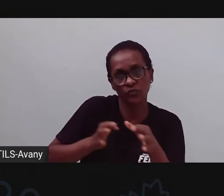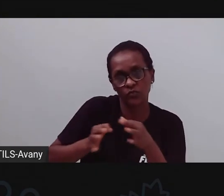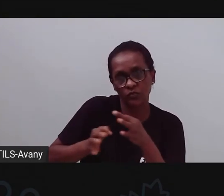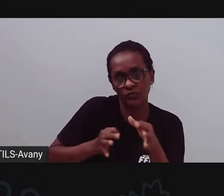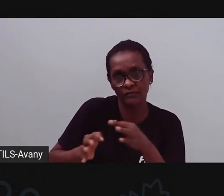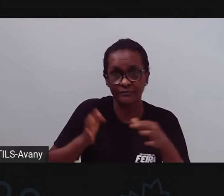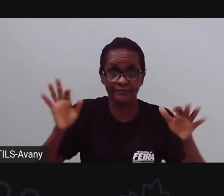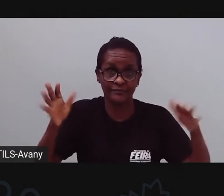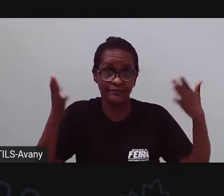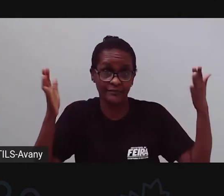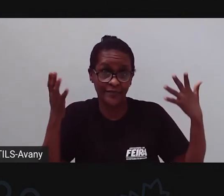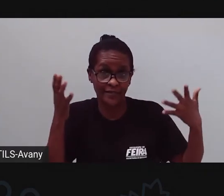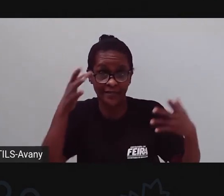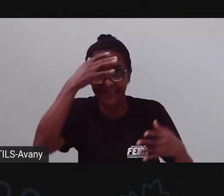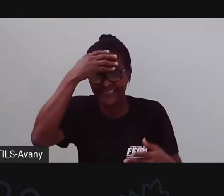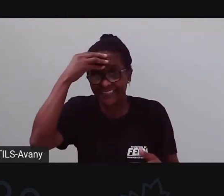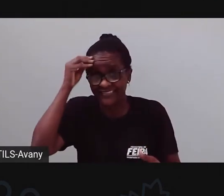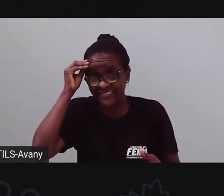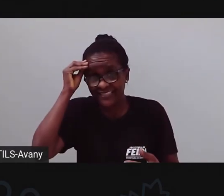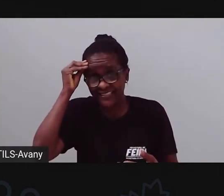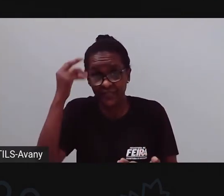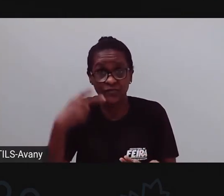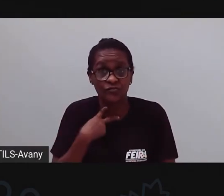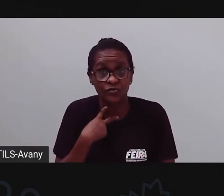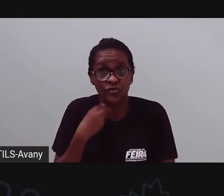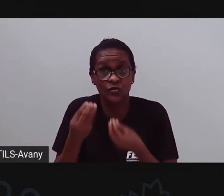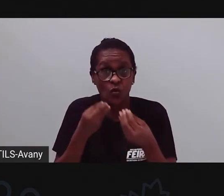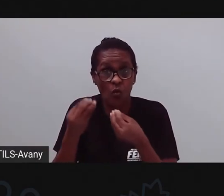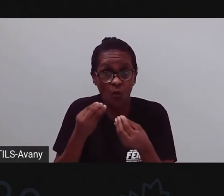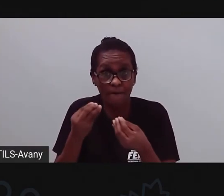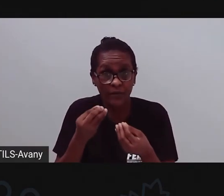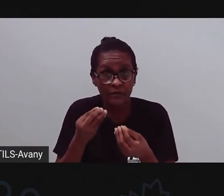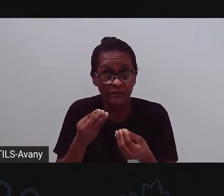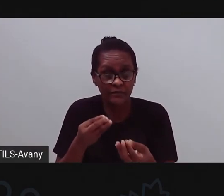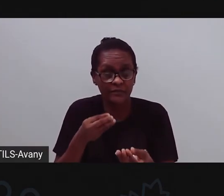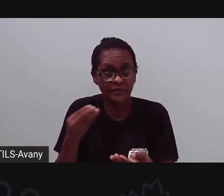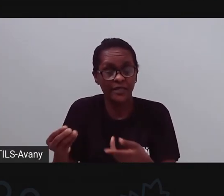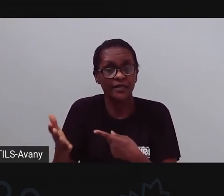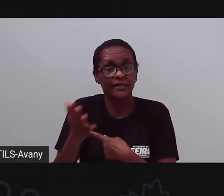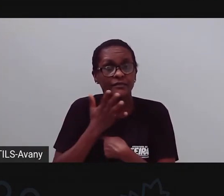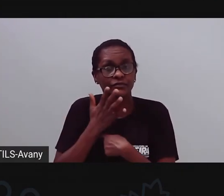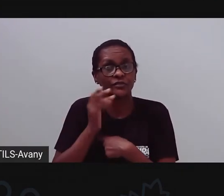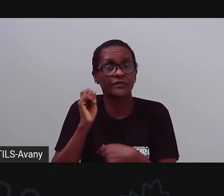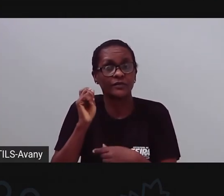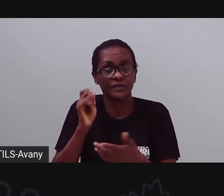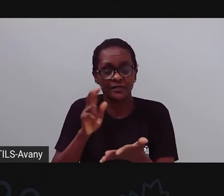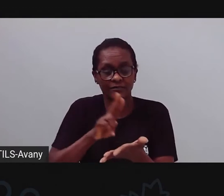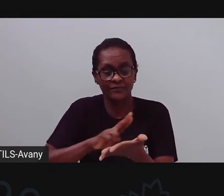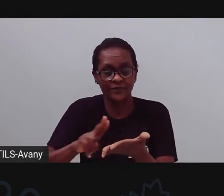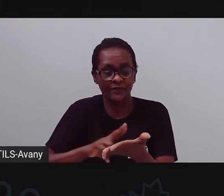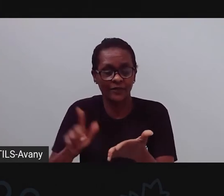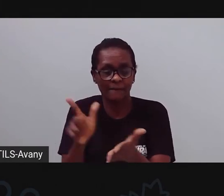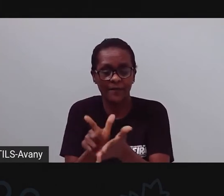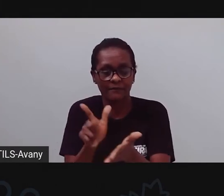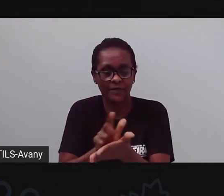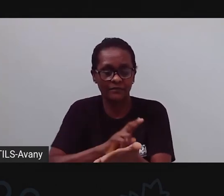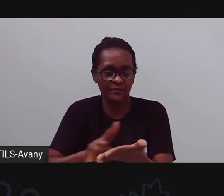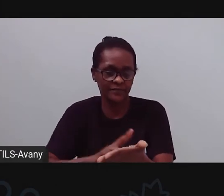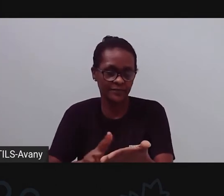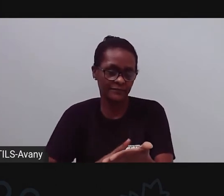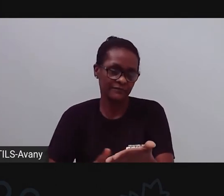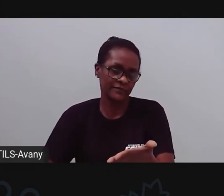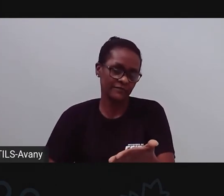Para não acontecer de vocês que ser alguém né Para não acontecer de você convidar a pessoa duas